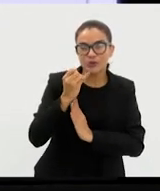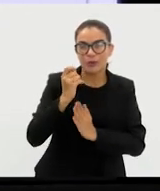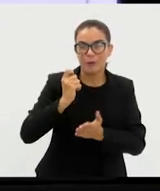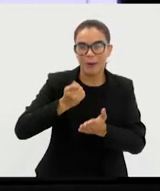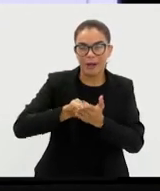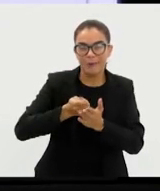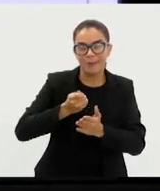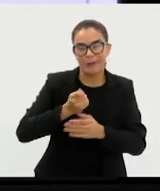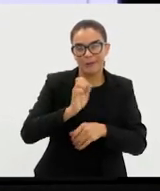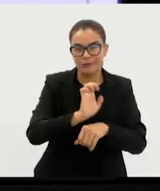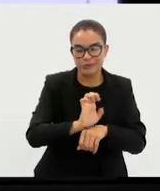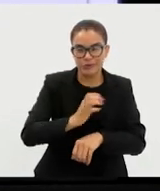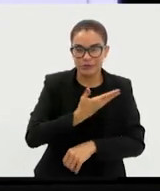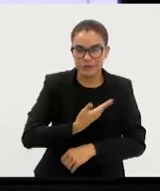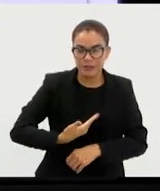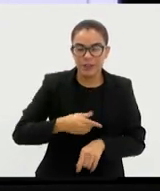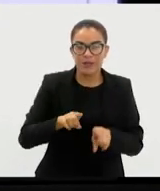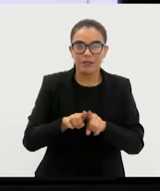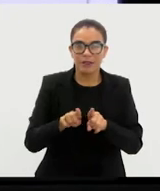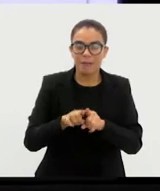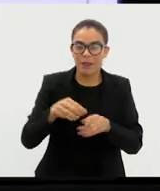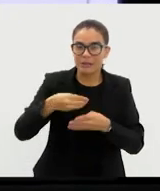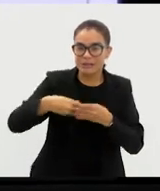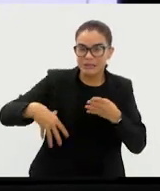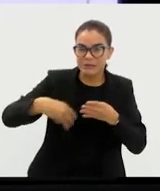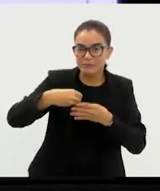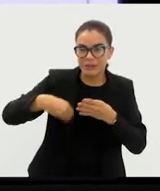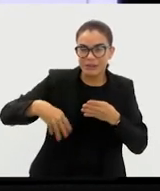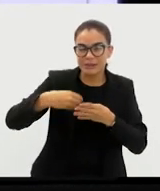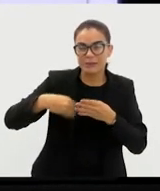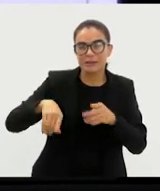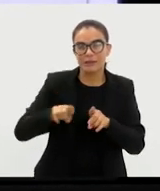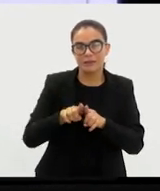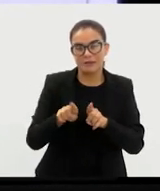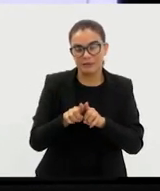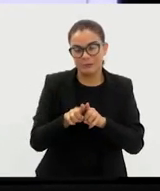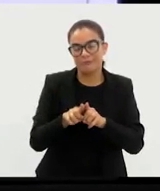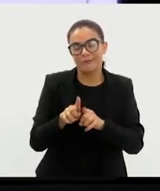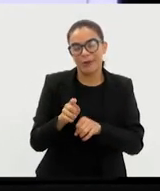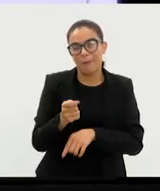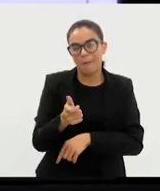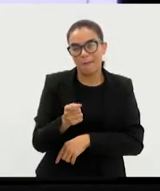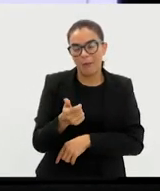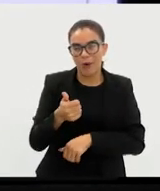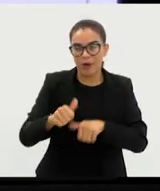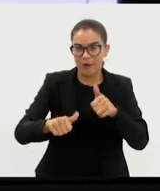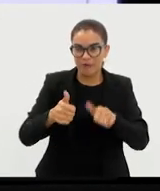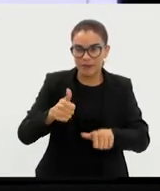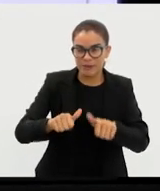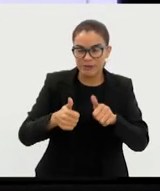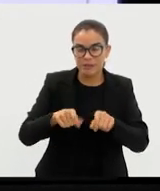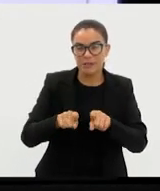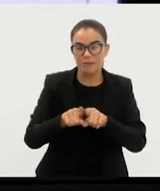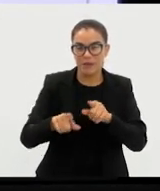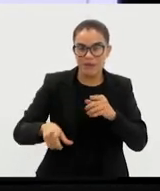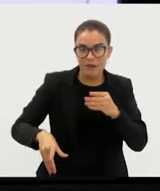pelo Estado. Outras despesas correntes mantendo aqui mais ou menos o mesmo patamar, pouca variação. Em termos de investimento de capital, como eu havia